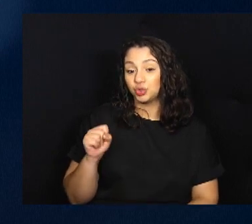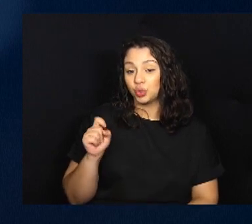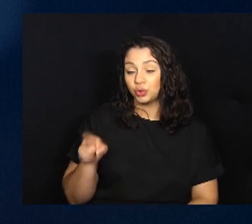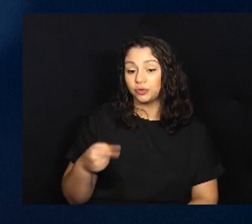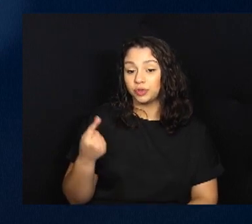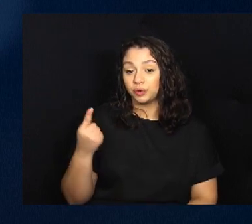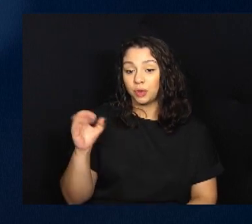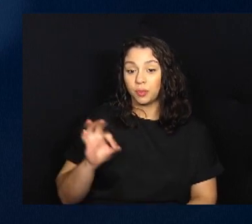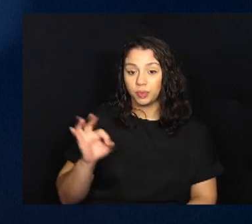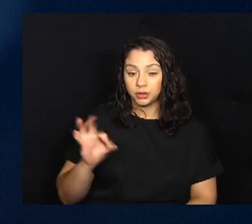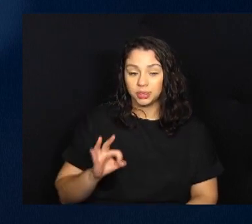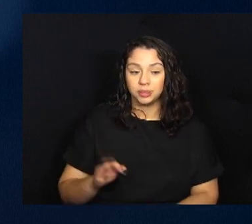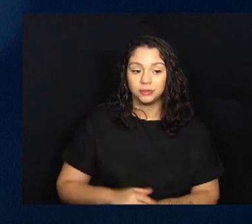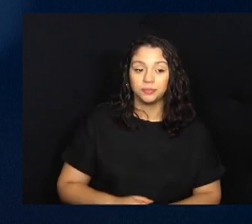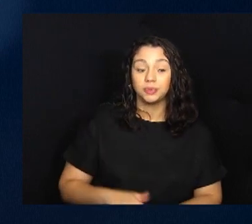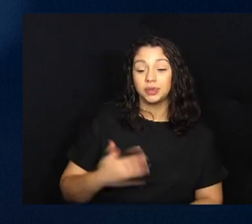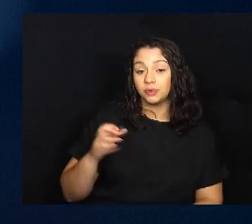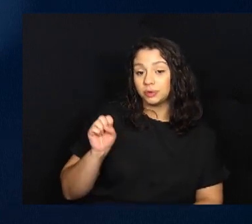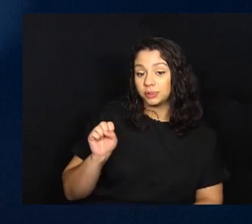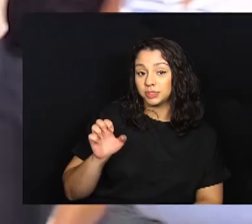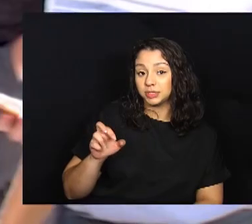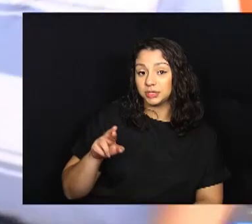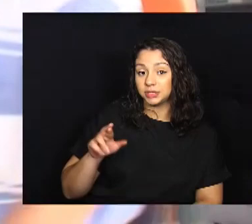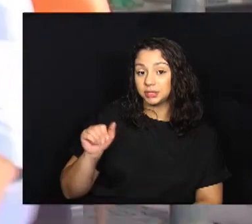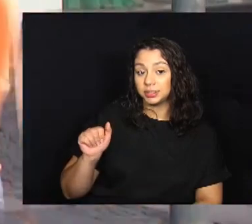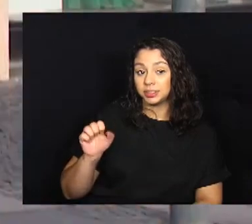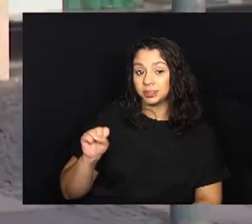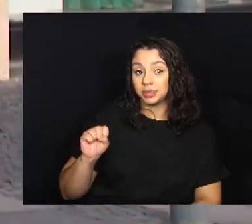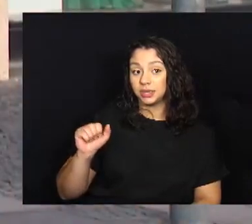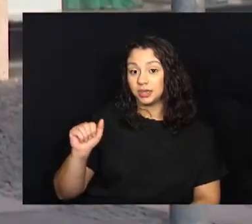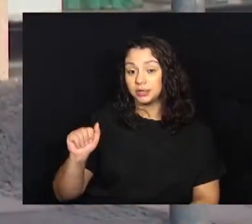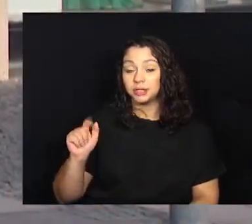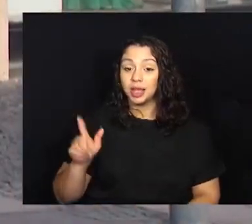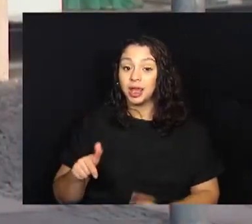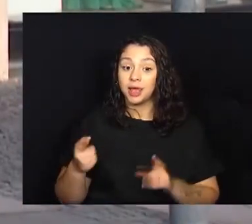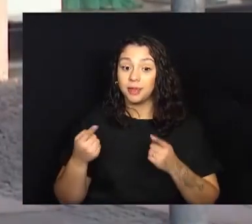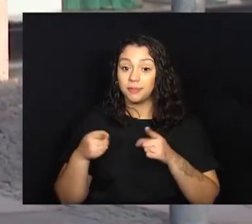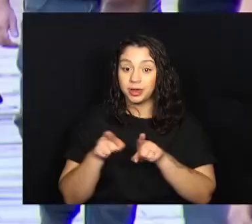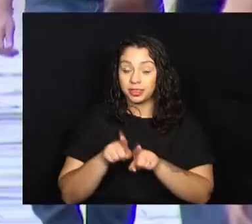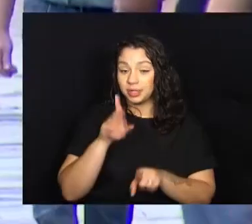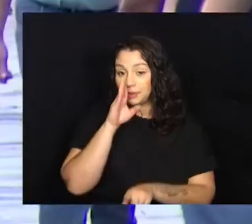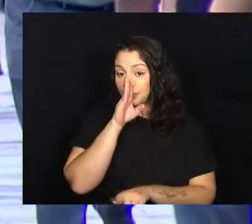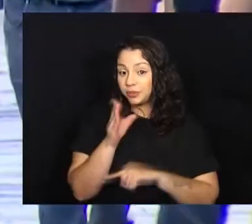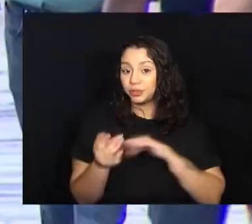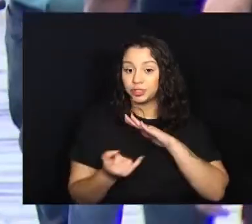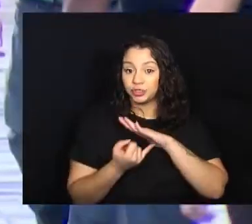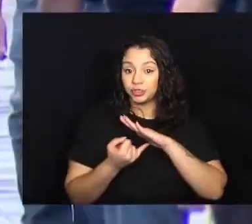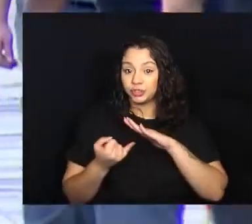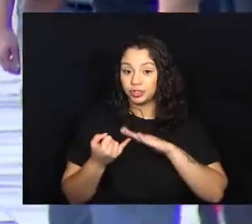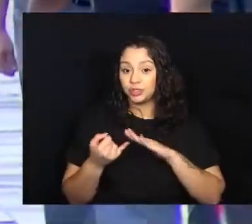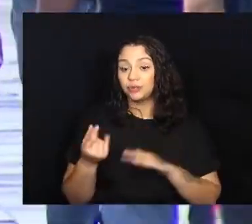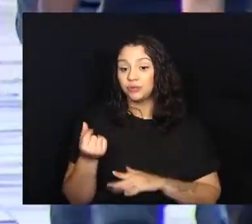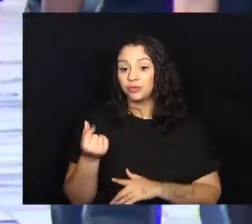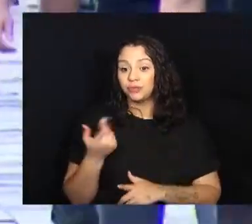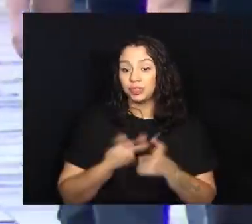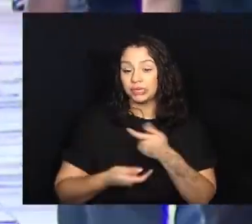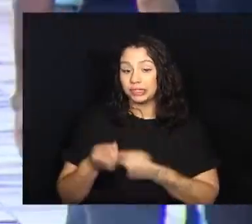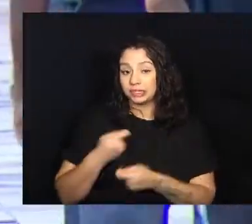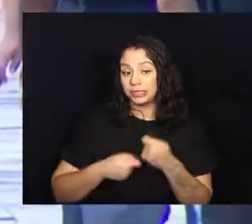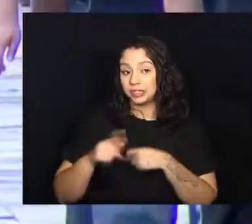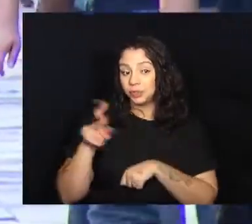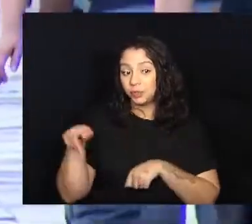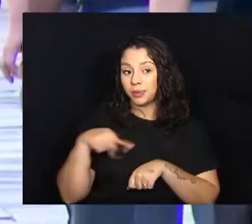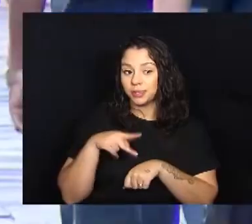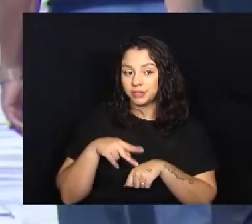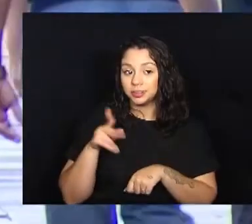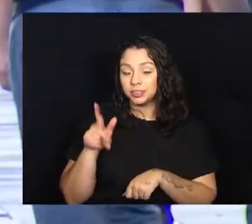18,1%. E a Serasa foi escolhida como parceira por algumas das principais instituições financeiras do país, para ser um